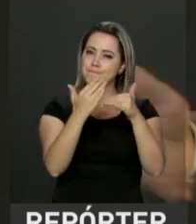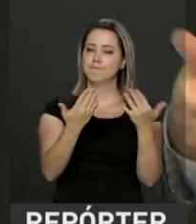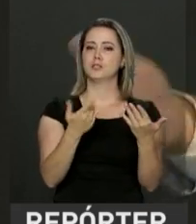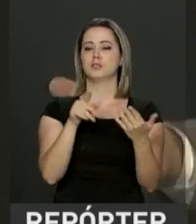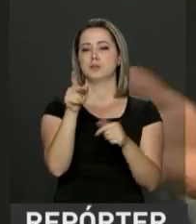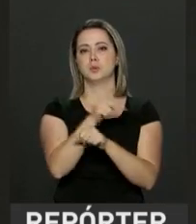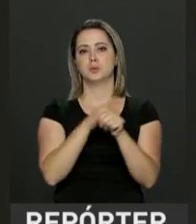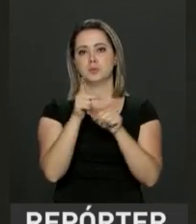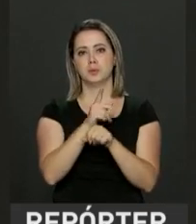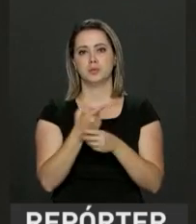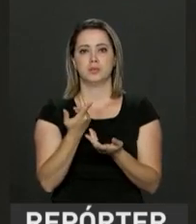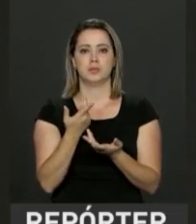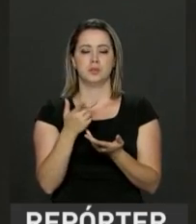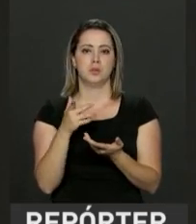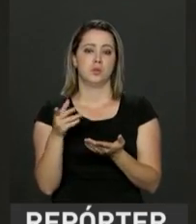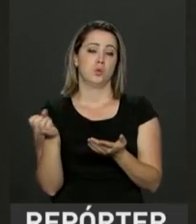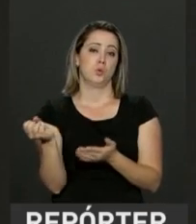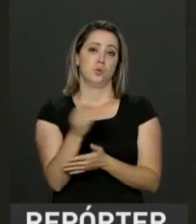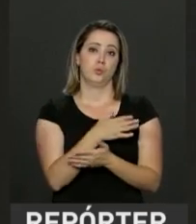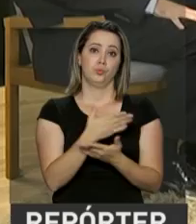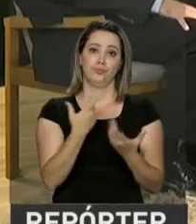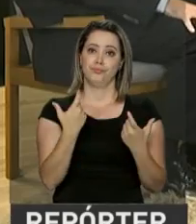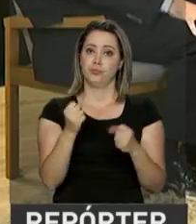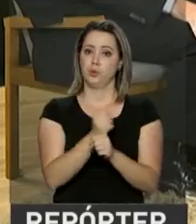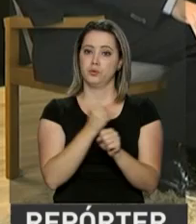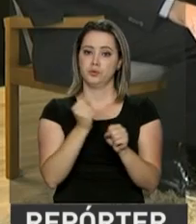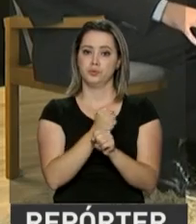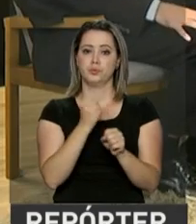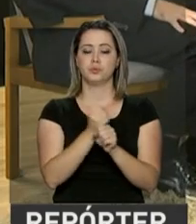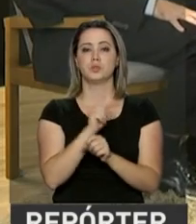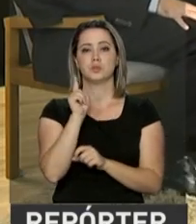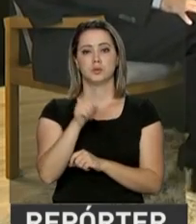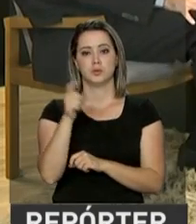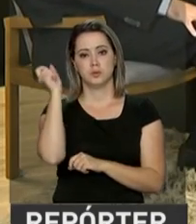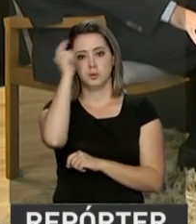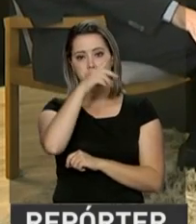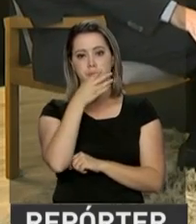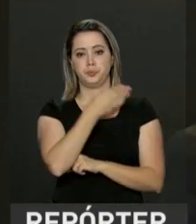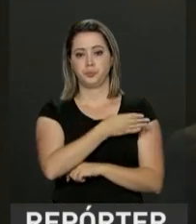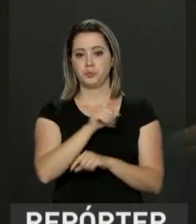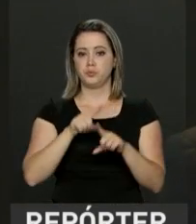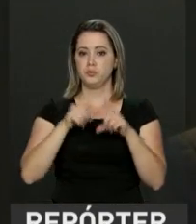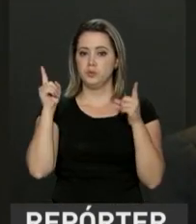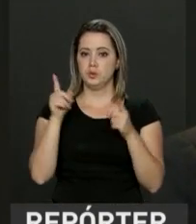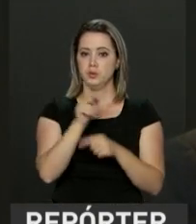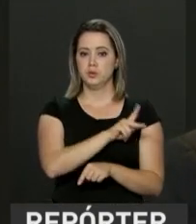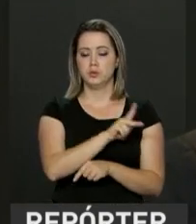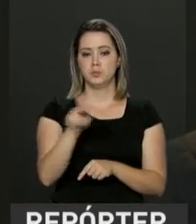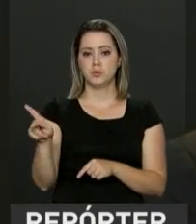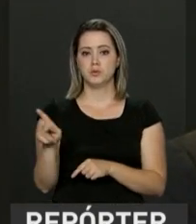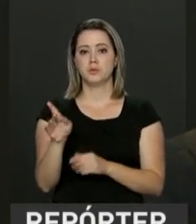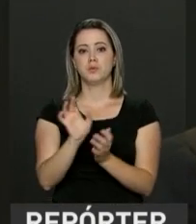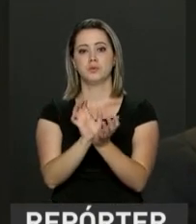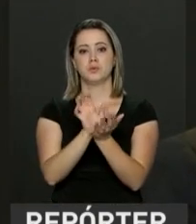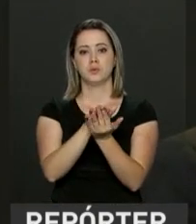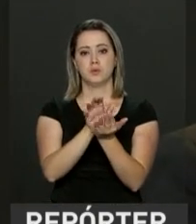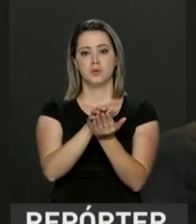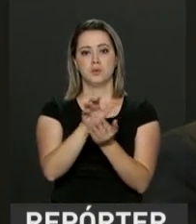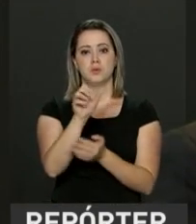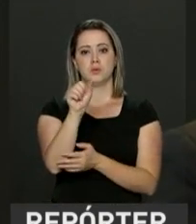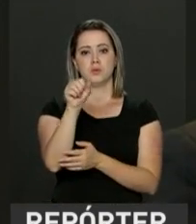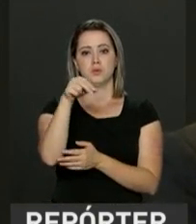difícil fazer um novo porto de suap sem uma reforma da Previdência já para o professor de economia da Universidade Federal de Pernambuco André